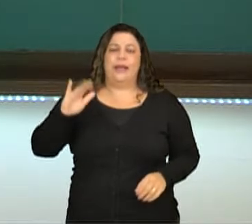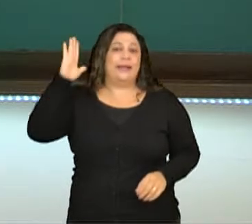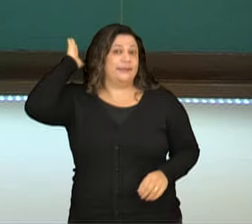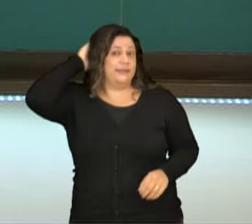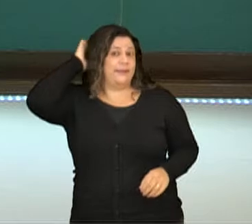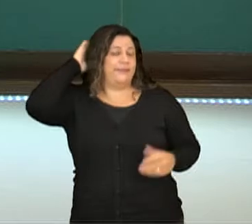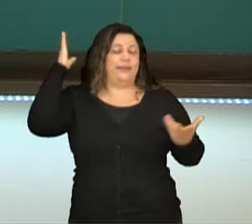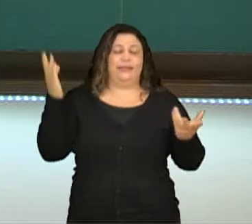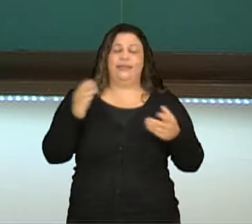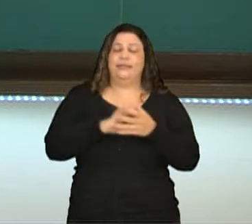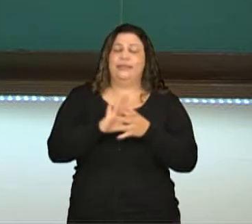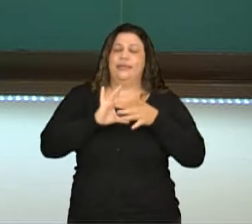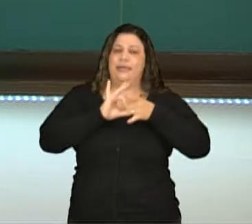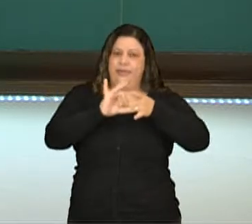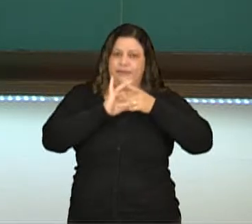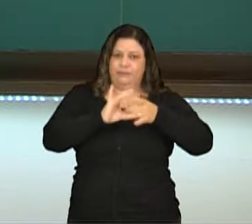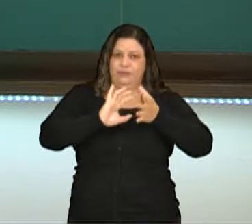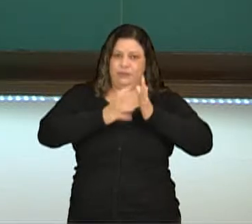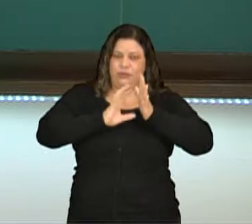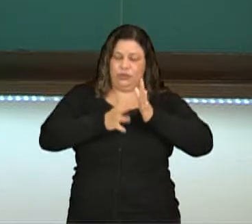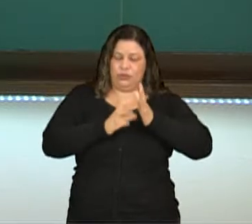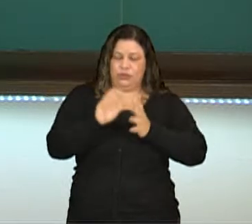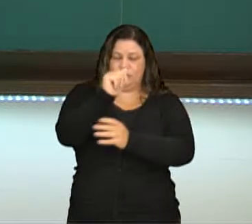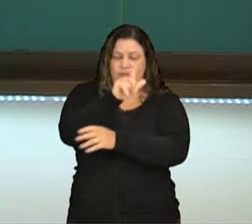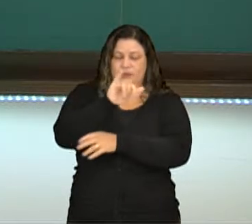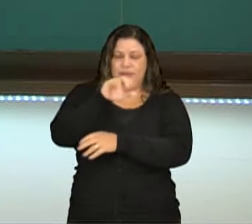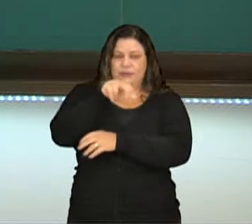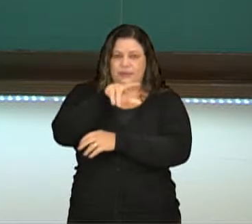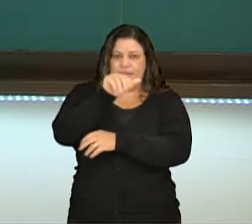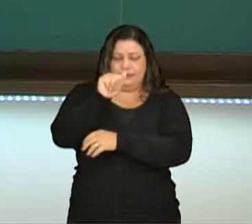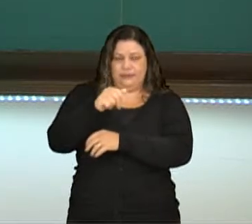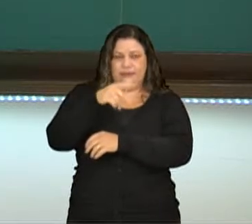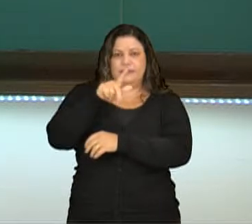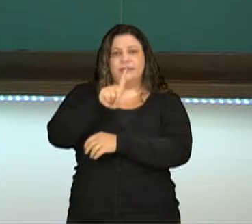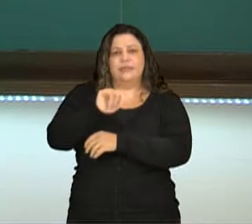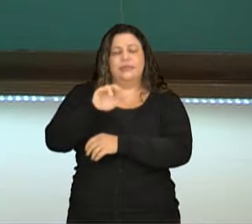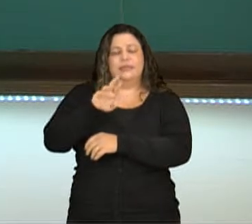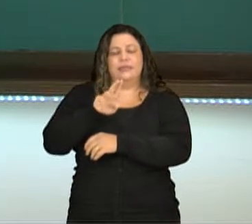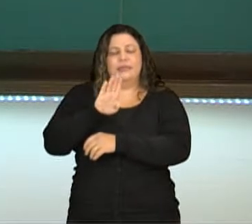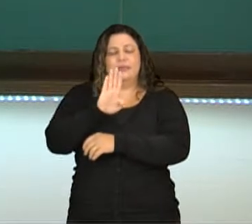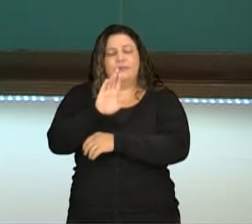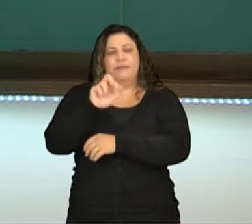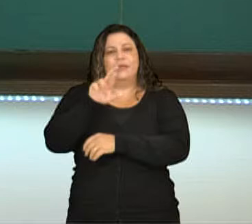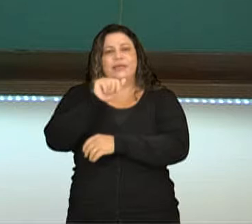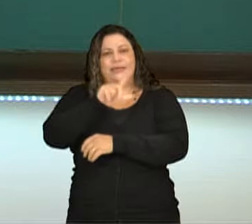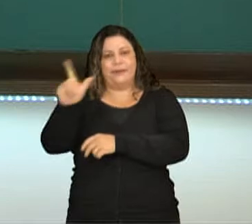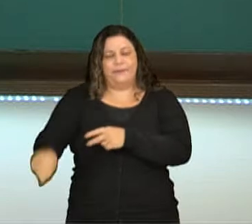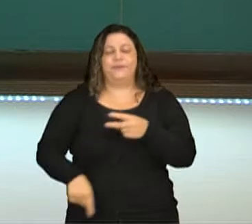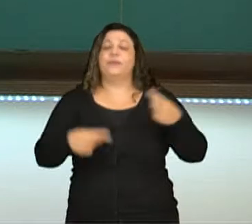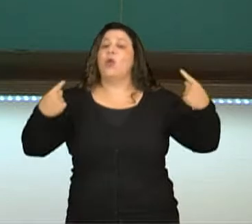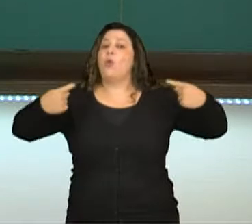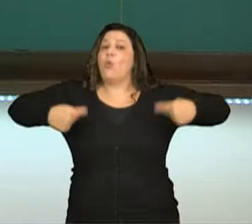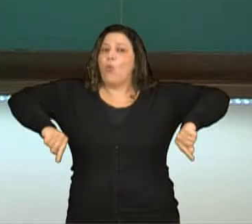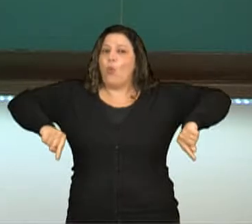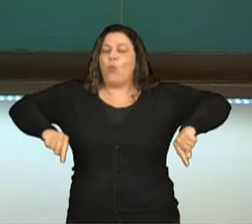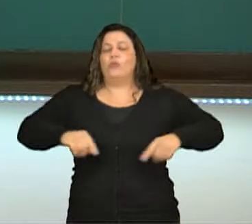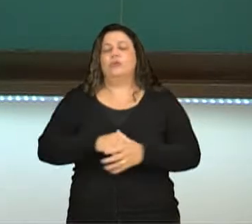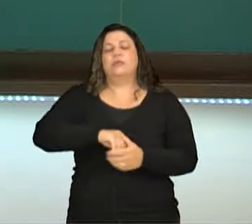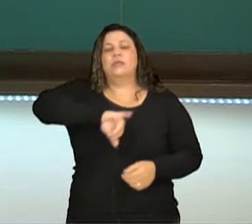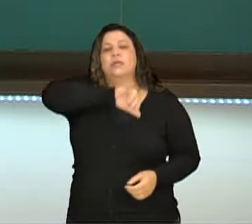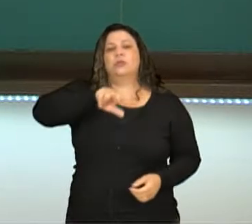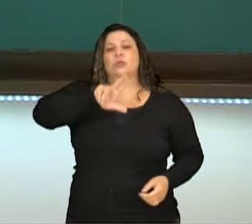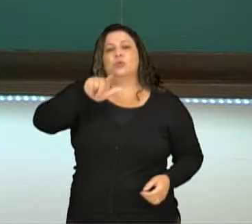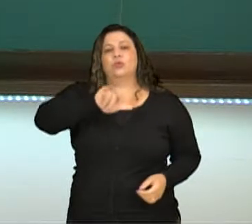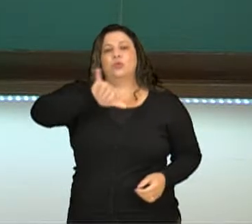Aliança Liberal, contra o candidato governista Júlio Prestes, do Partido Republicano Paulista de São